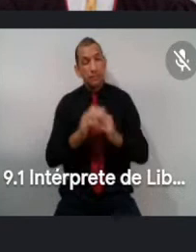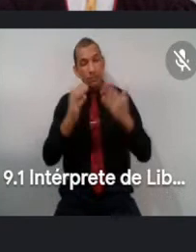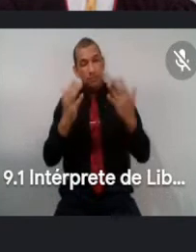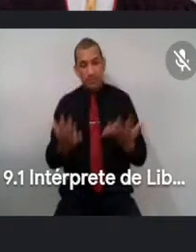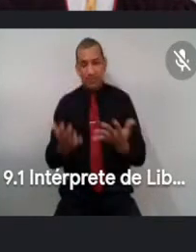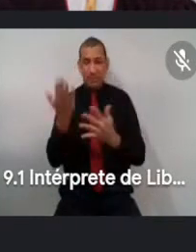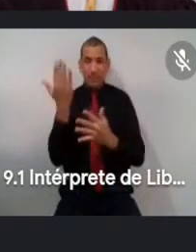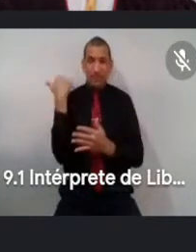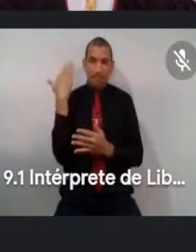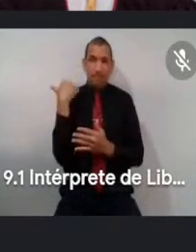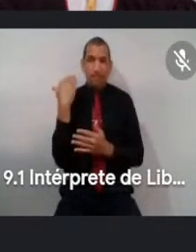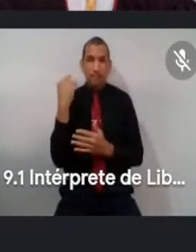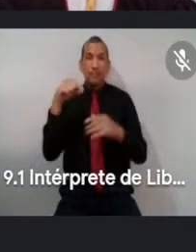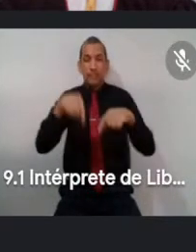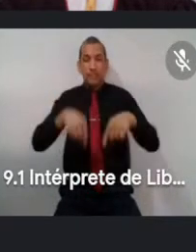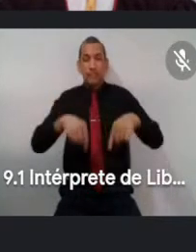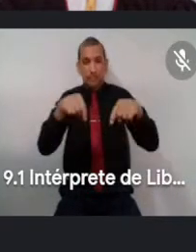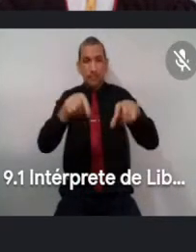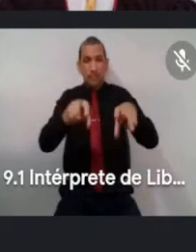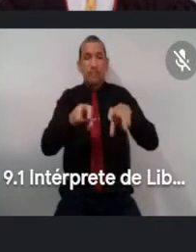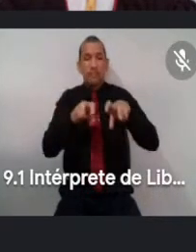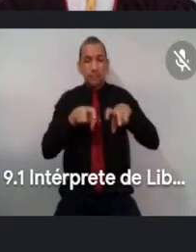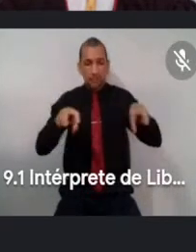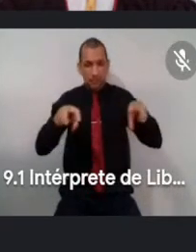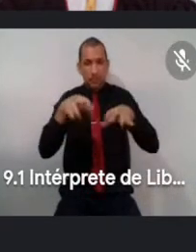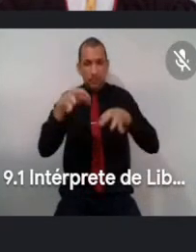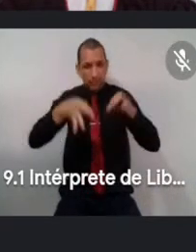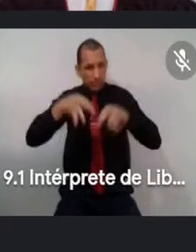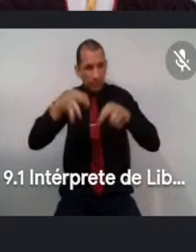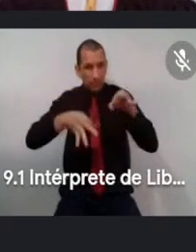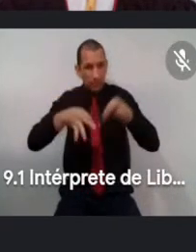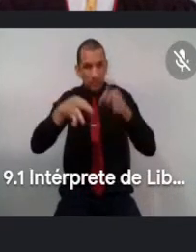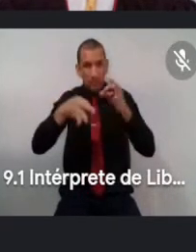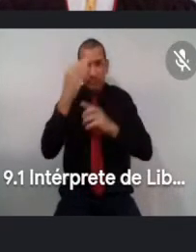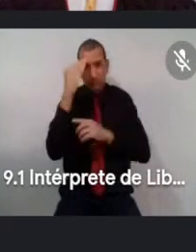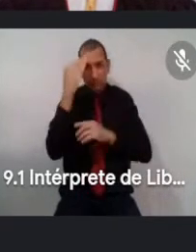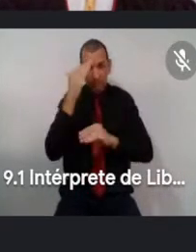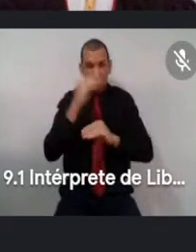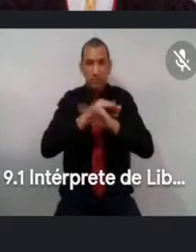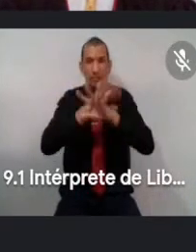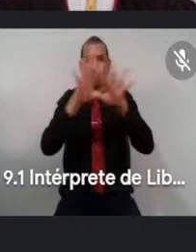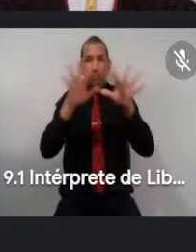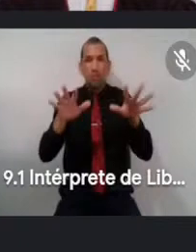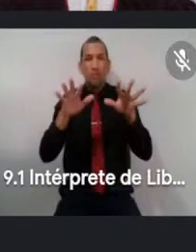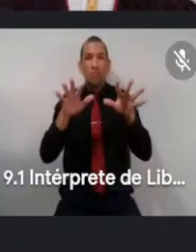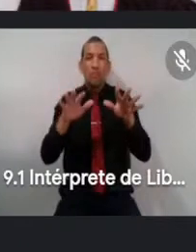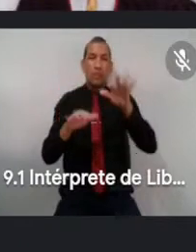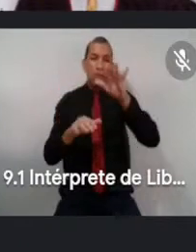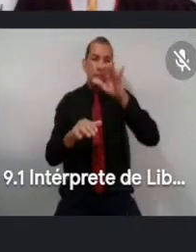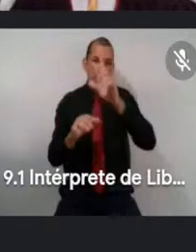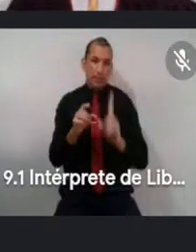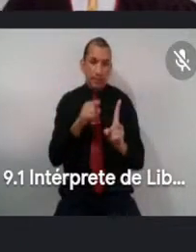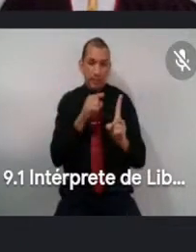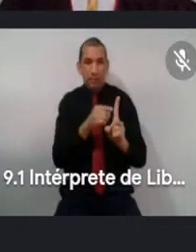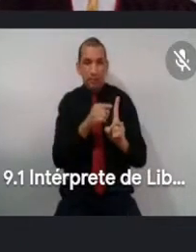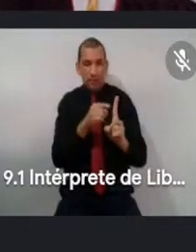naquela ocasião essa cor fica de surfar e a faca